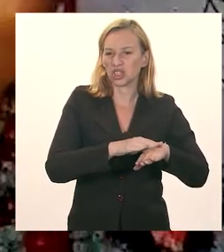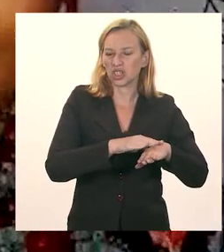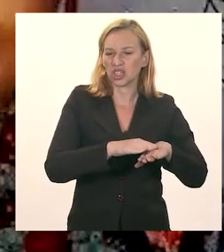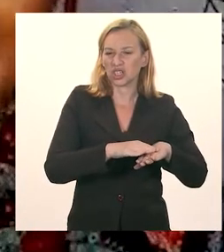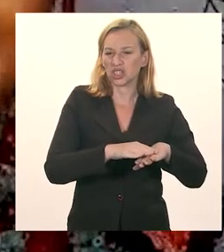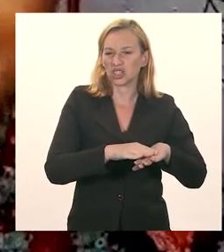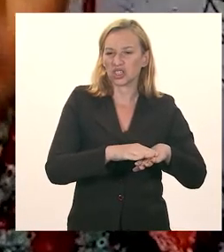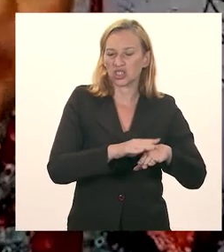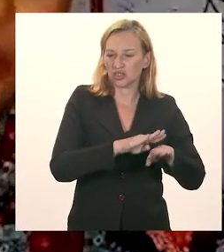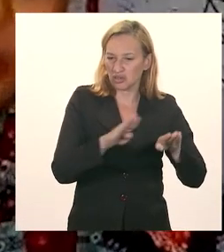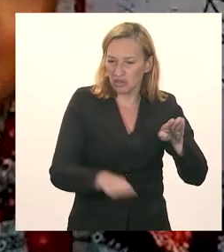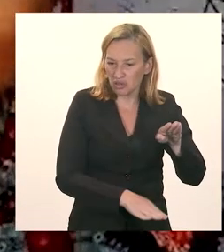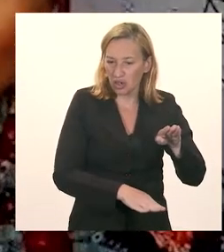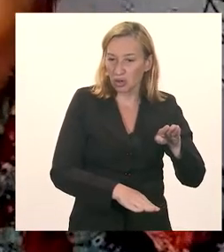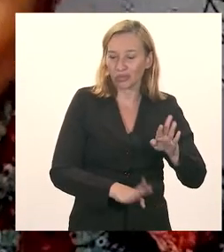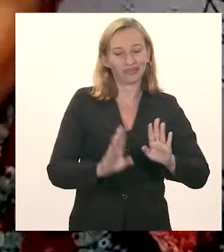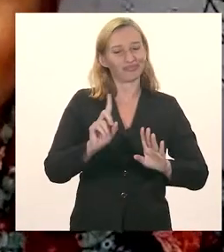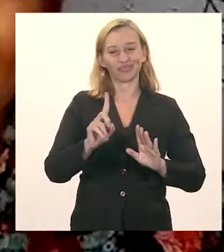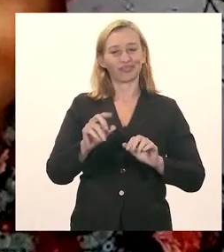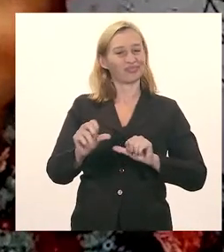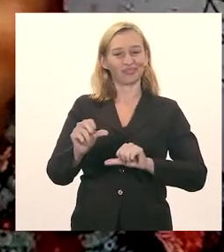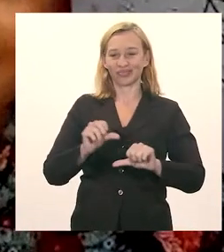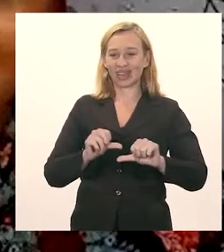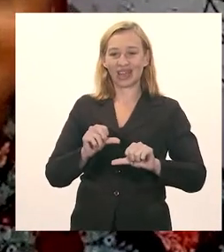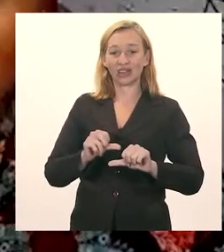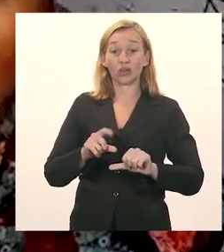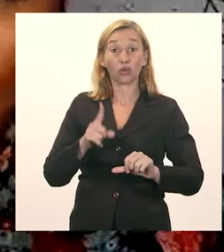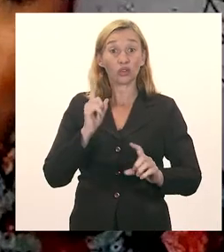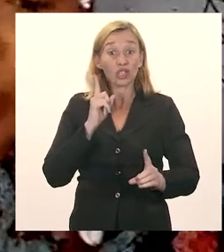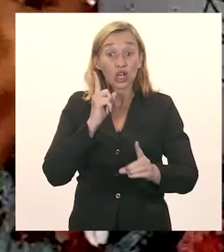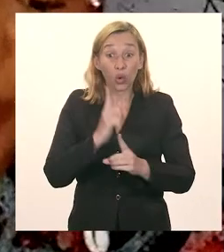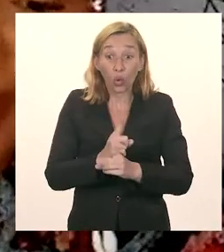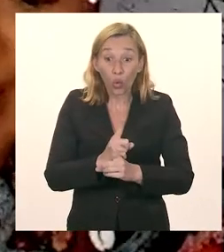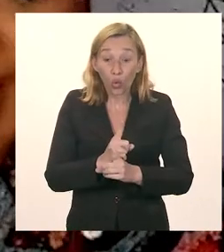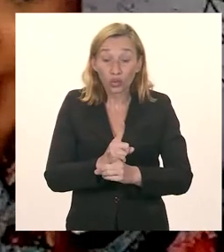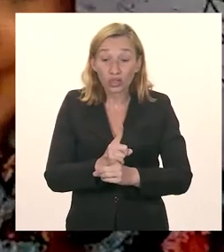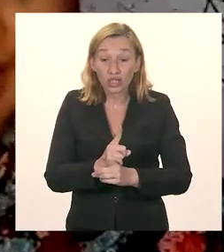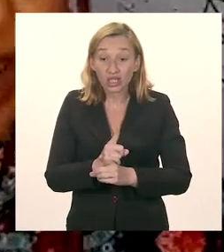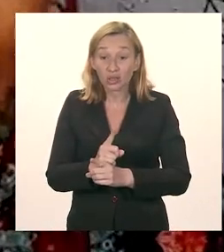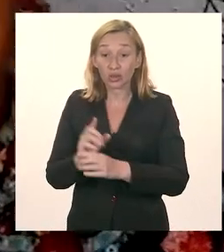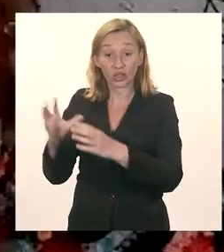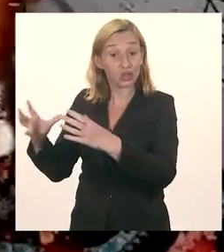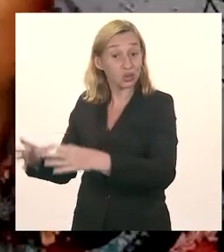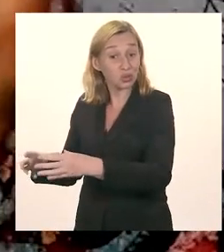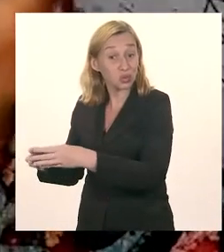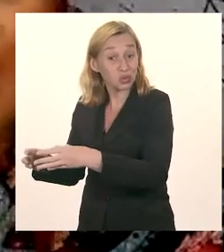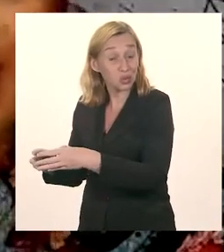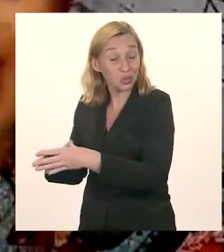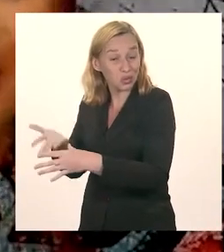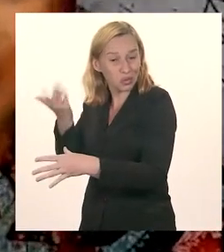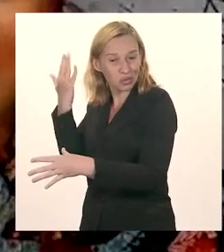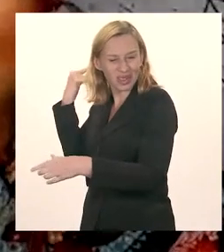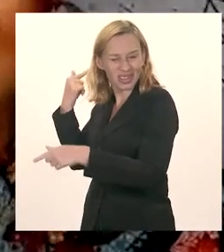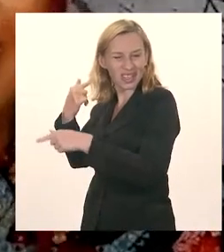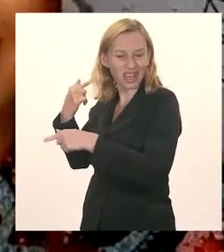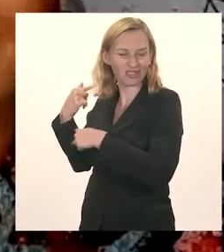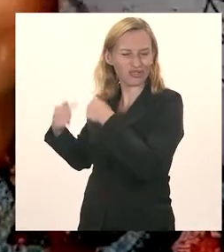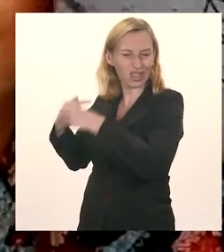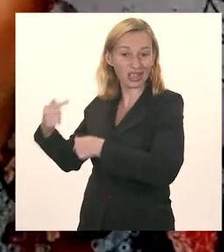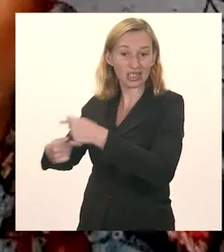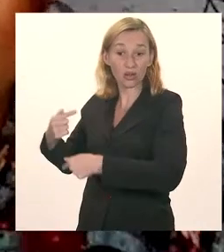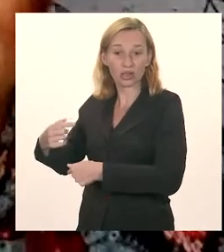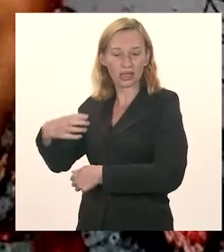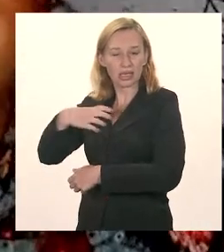inferioridade, e pelo contrário, quando você encontra, né, você te encontra com essas raízes, com essa sua ancestralidade, você